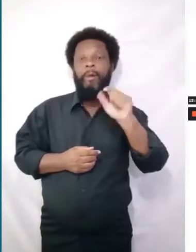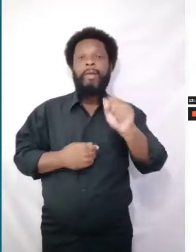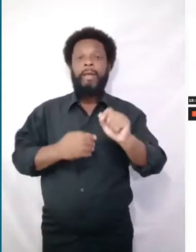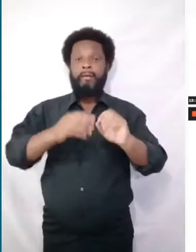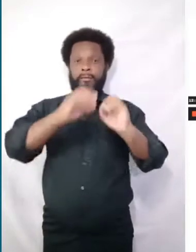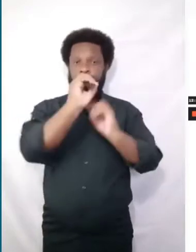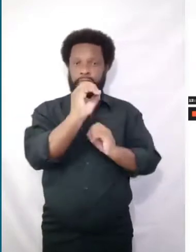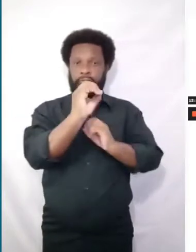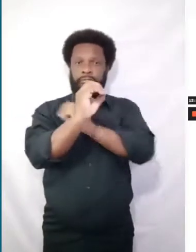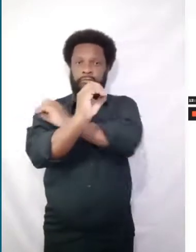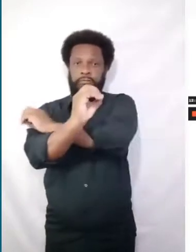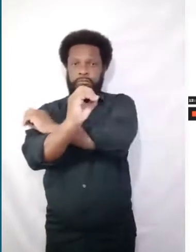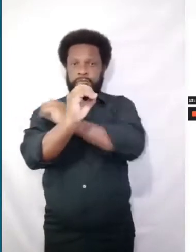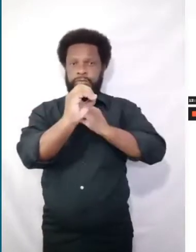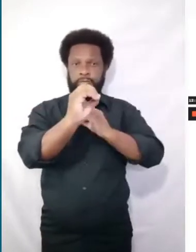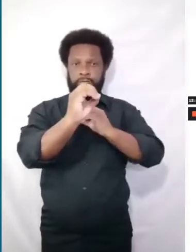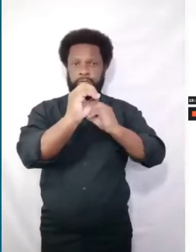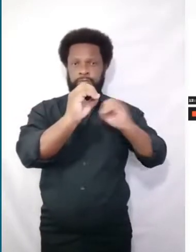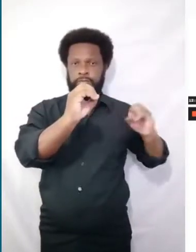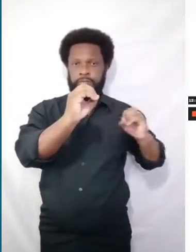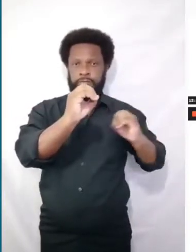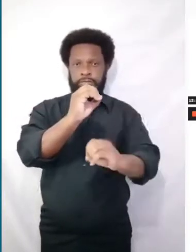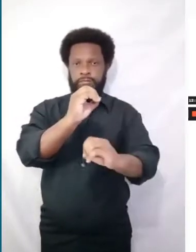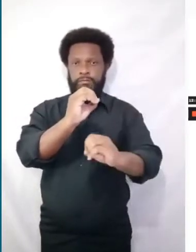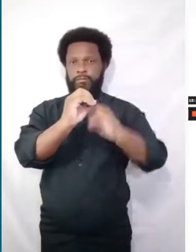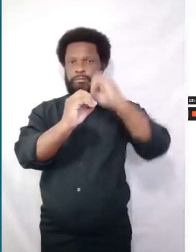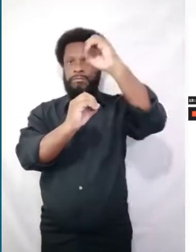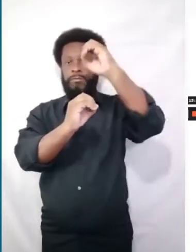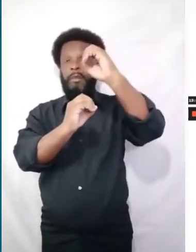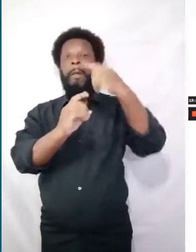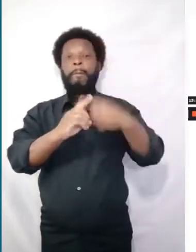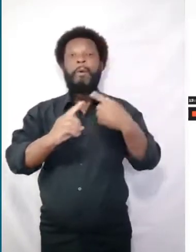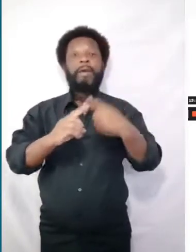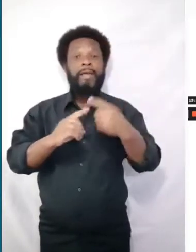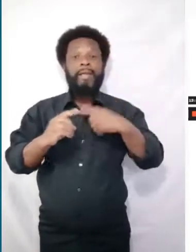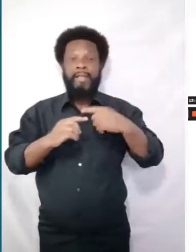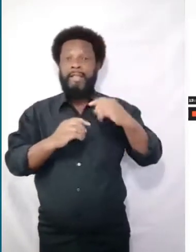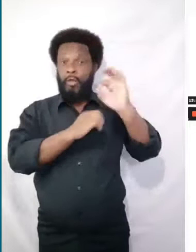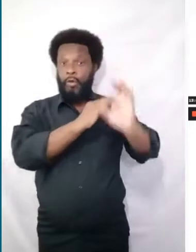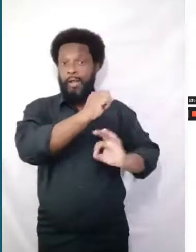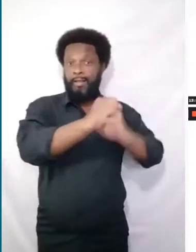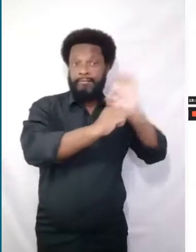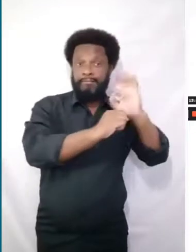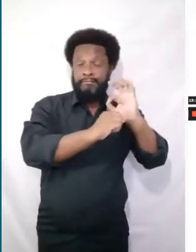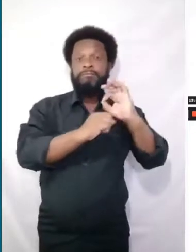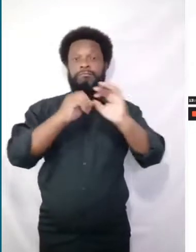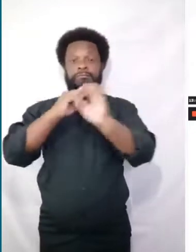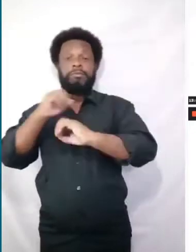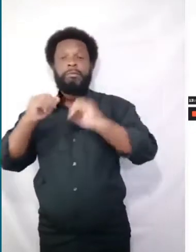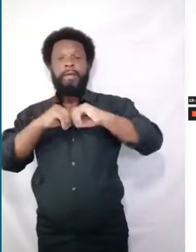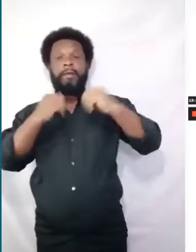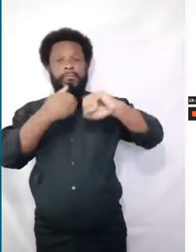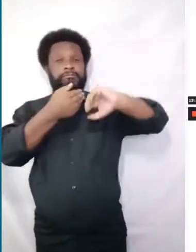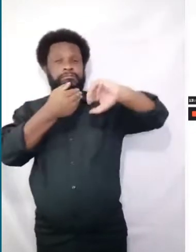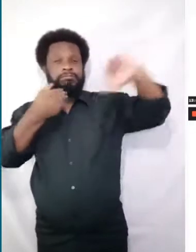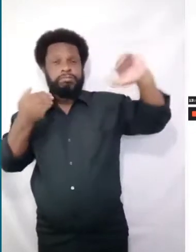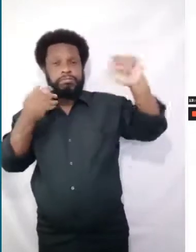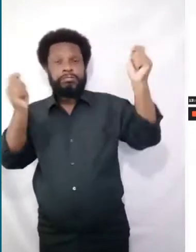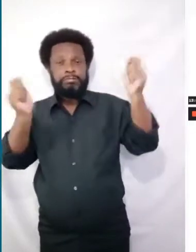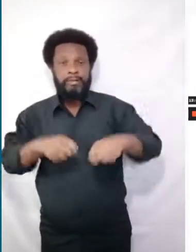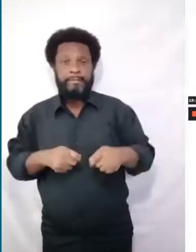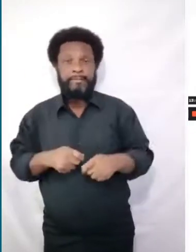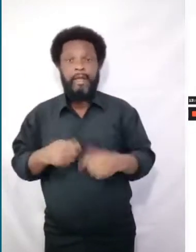Ou seja, essa distância é a distância, digamos assim, que vai trazer mais estabilidade para essa molécula, né? A distância máxima entre os átomos